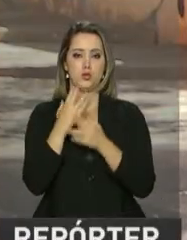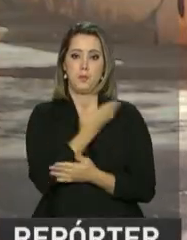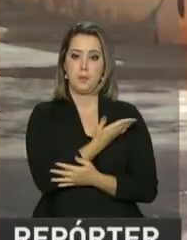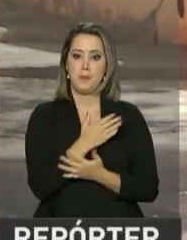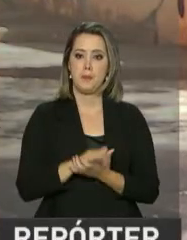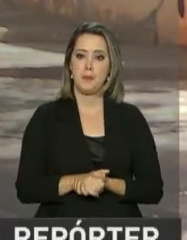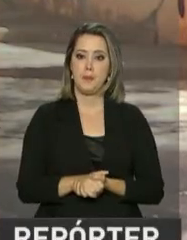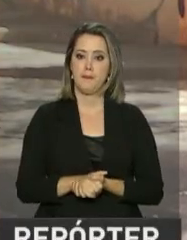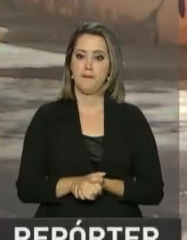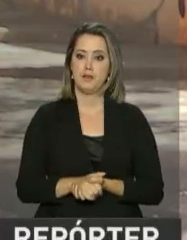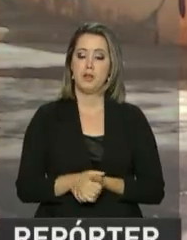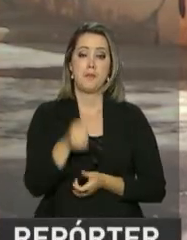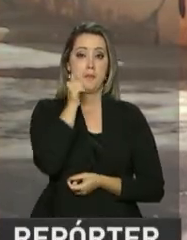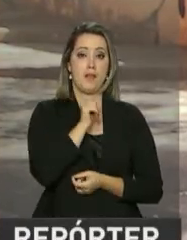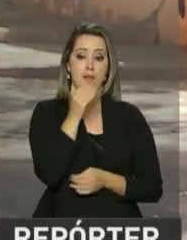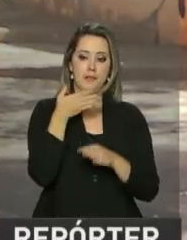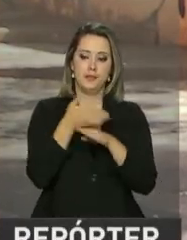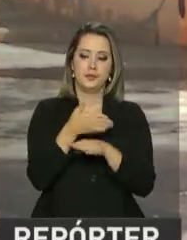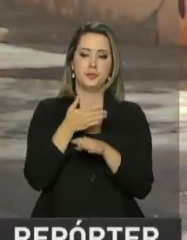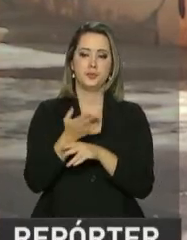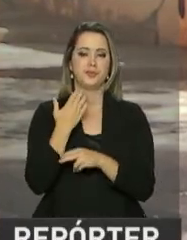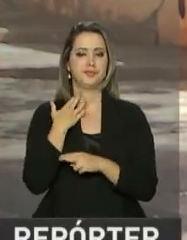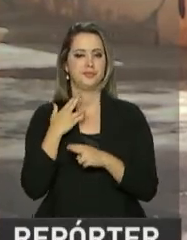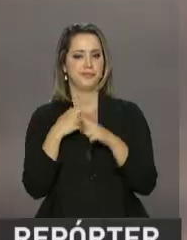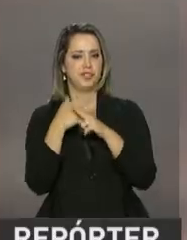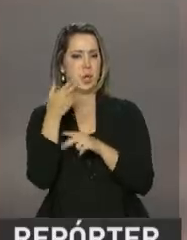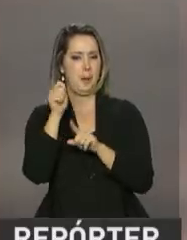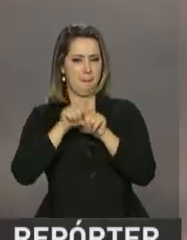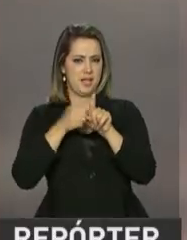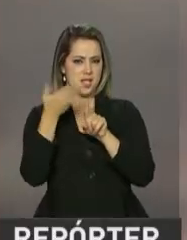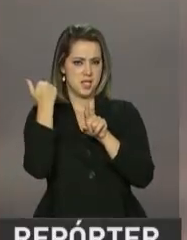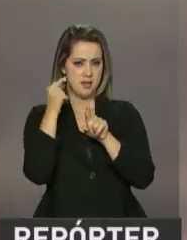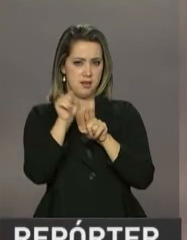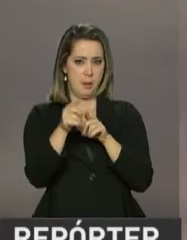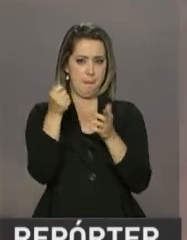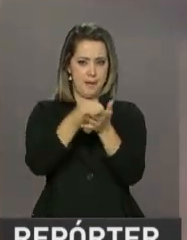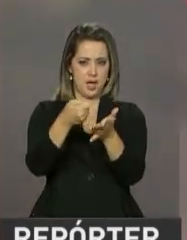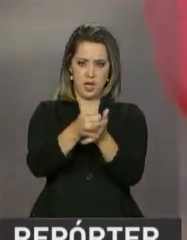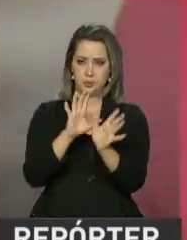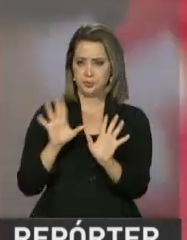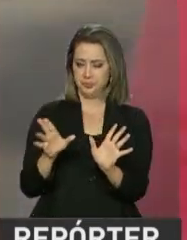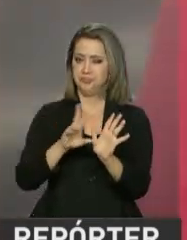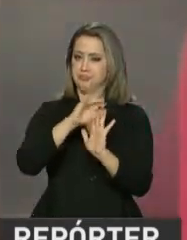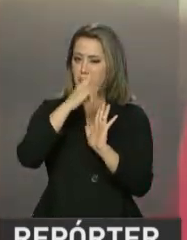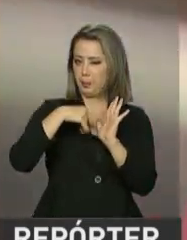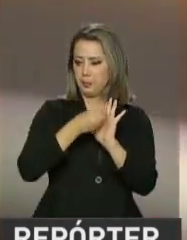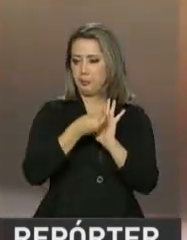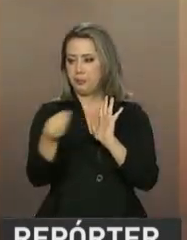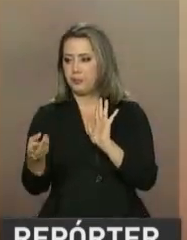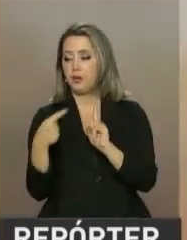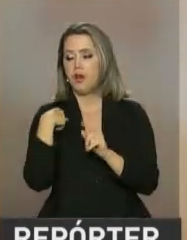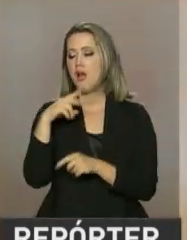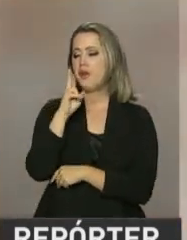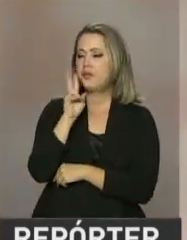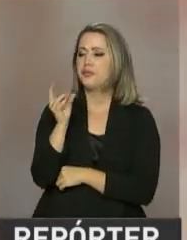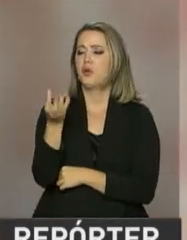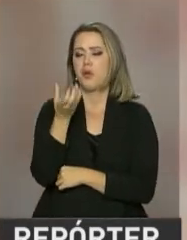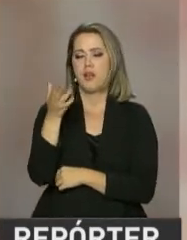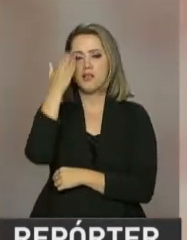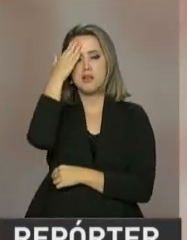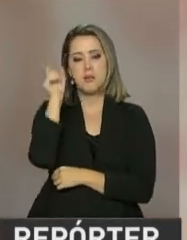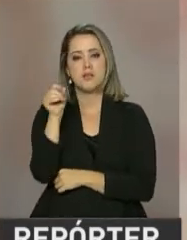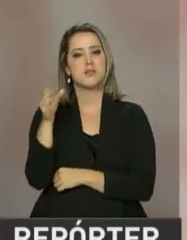a gisele foi a uma agência da caixa no mês passado pagar as suas contas a então ela resolveu checar se tinha algum